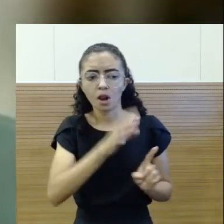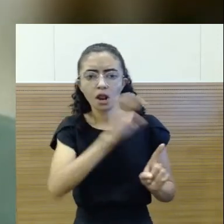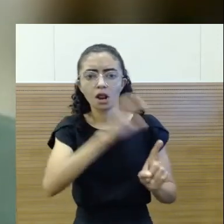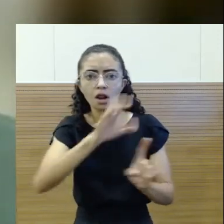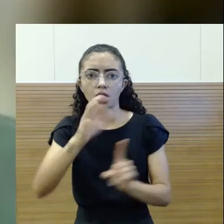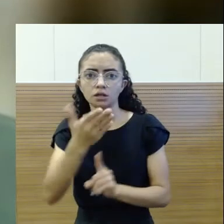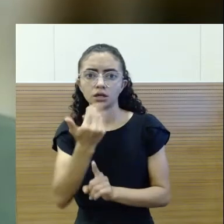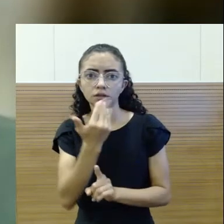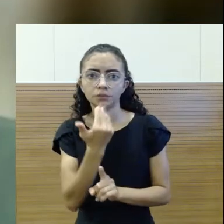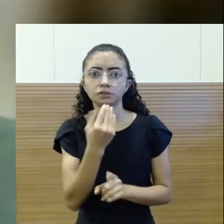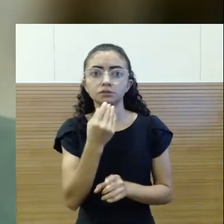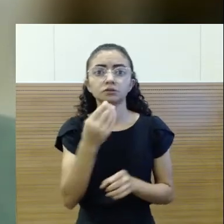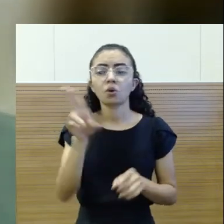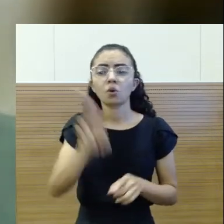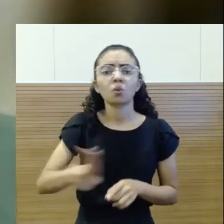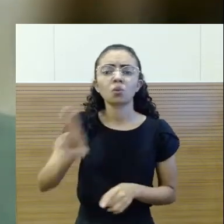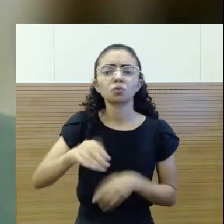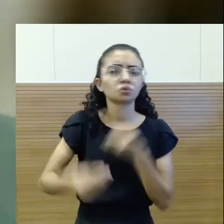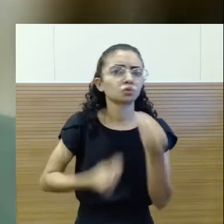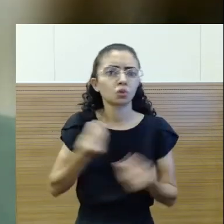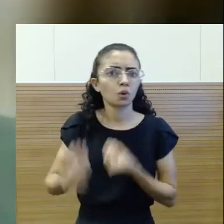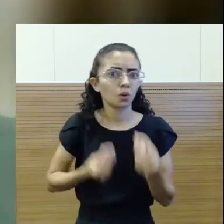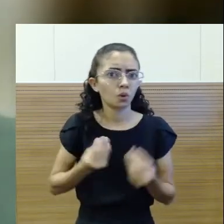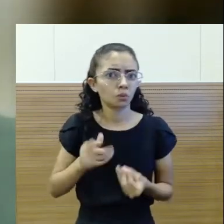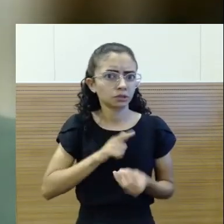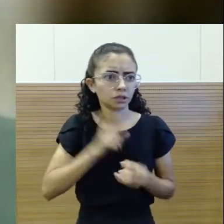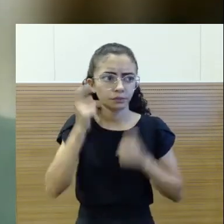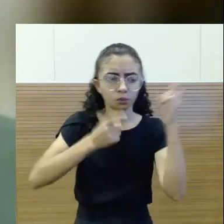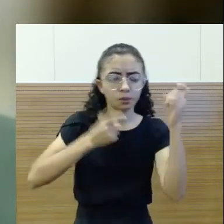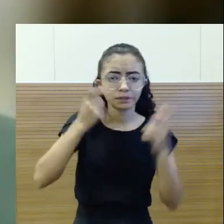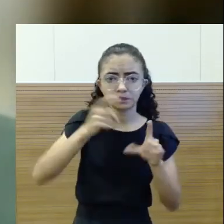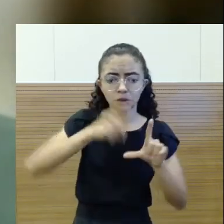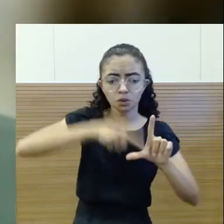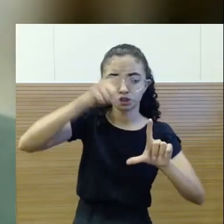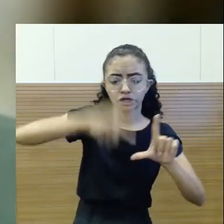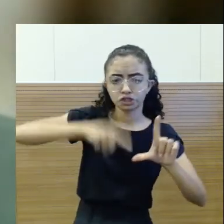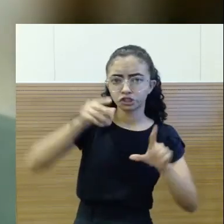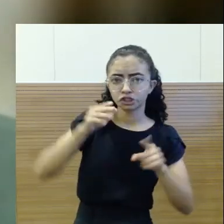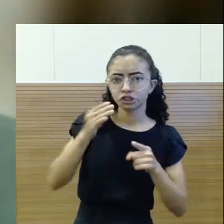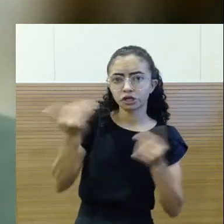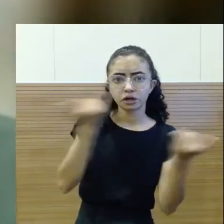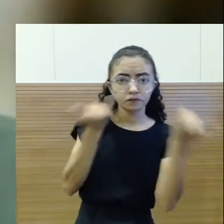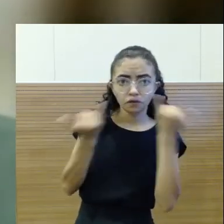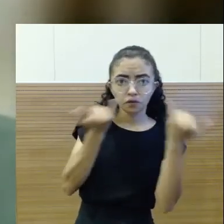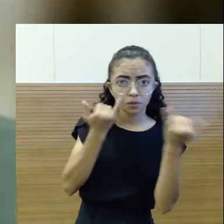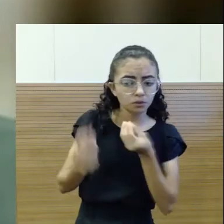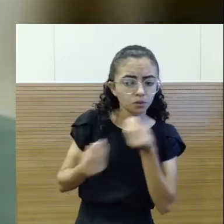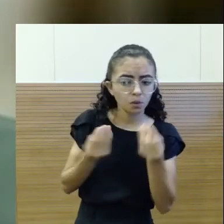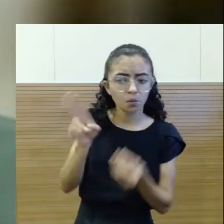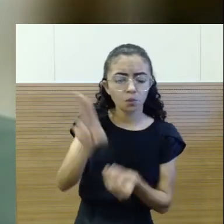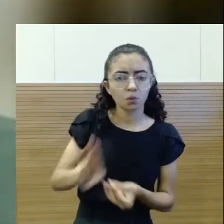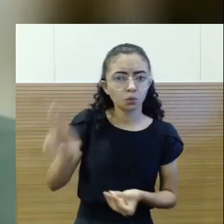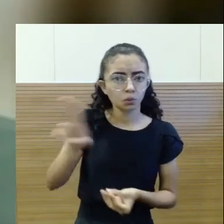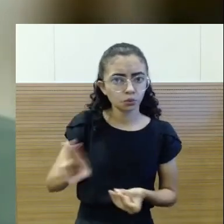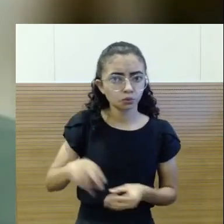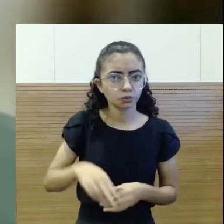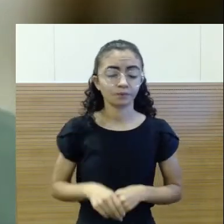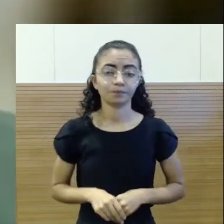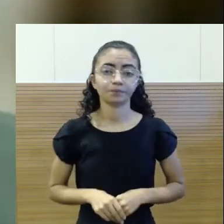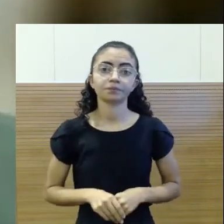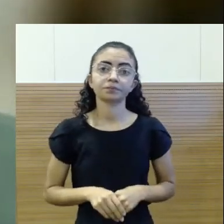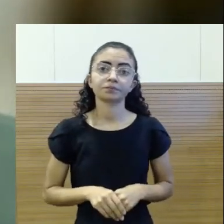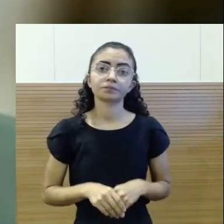dos agrotóxicos nos países, né. Eu também peço a compreensão da Miriam, né, porque não foi objeto de debate a